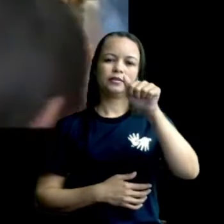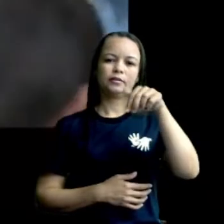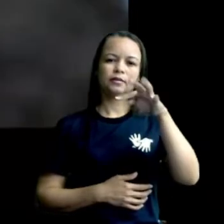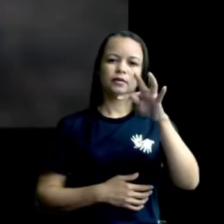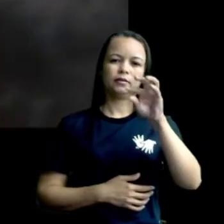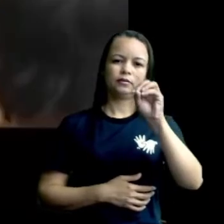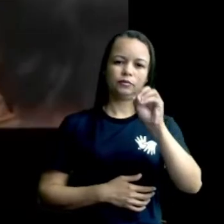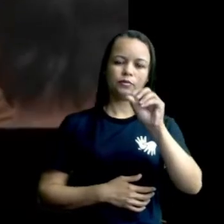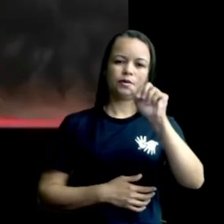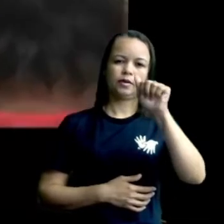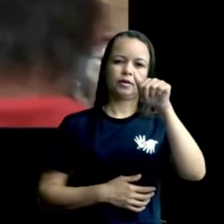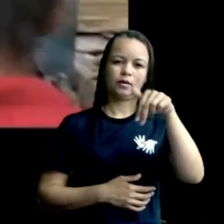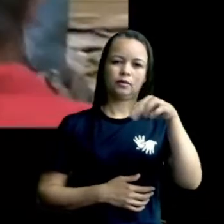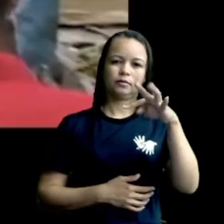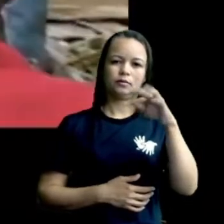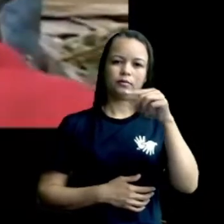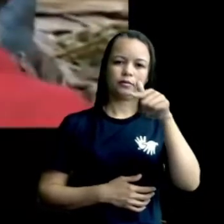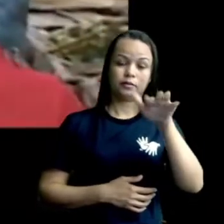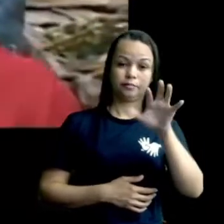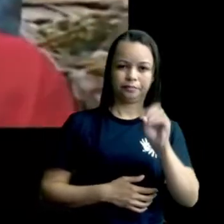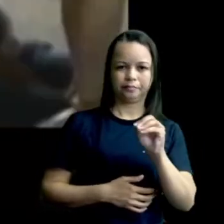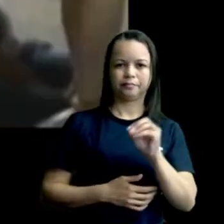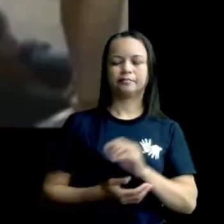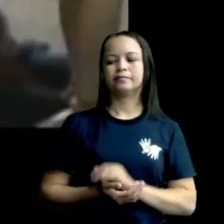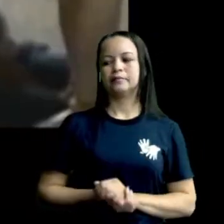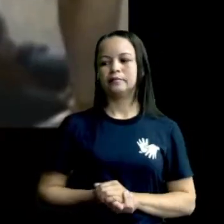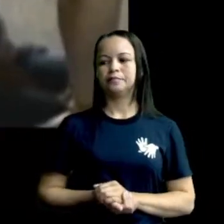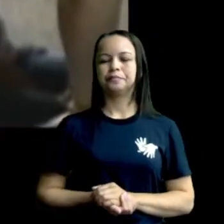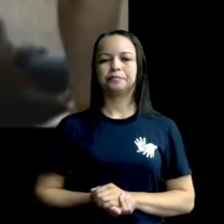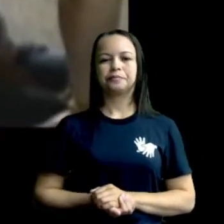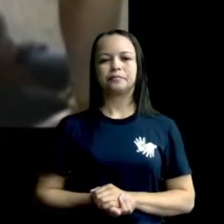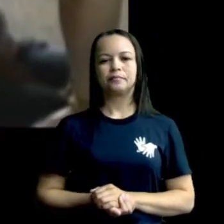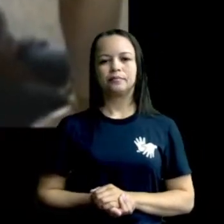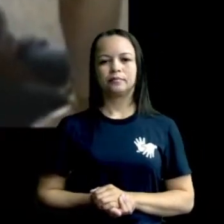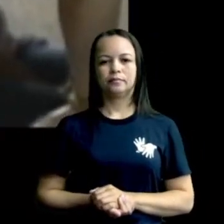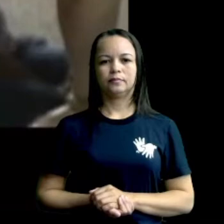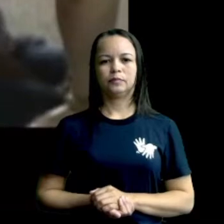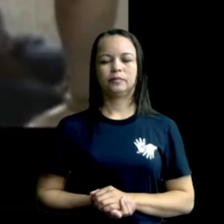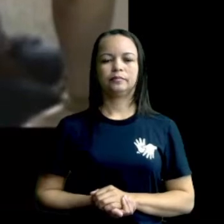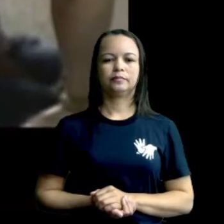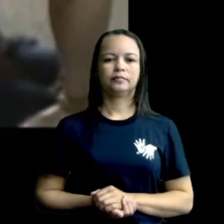meu senhor, eu sou de Vitória de Santo Antão. Eu sou,